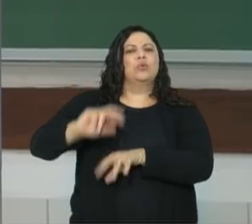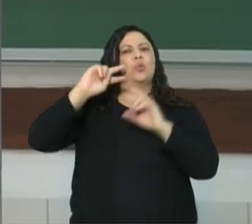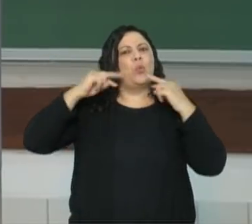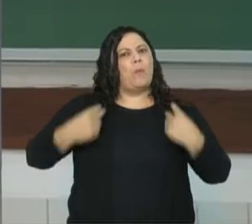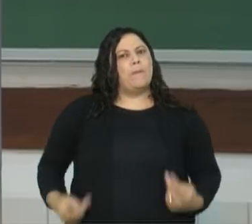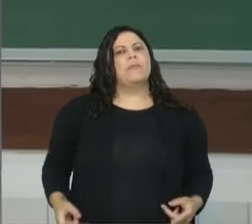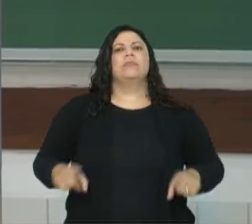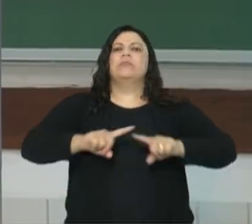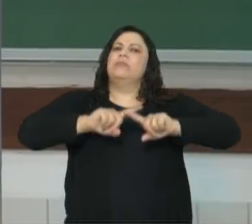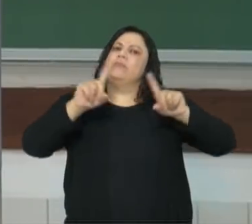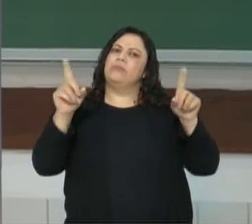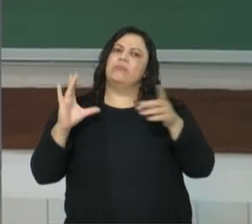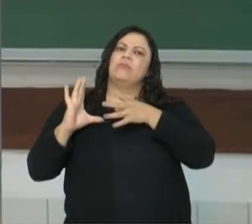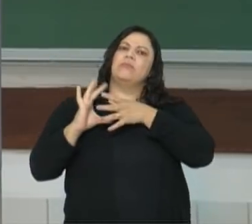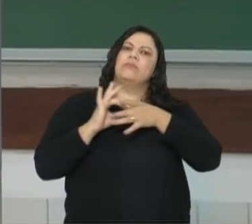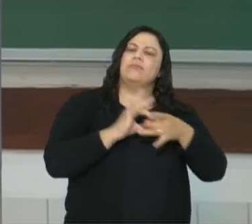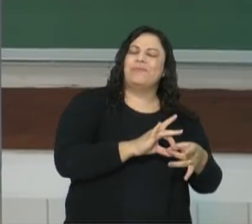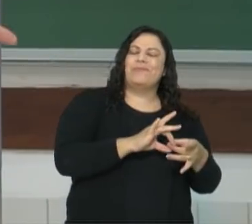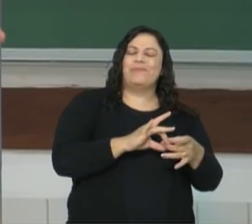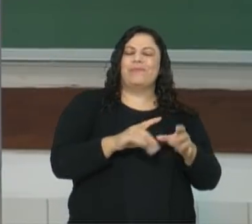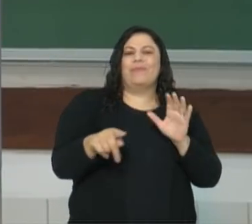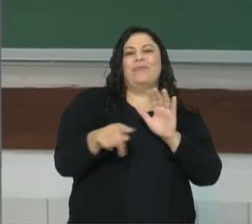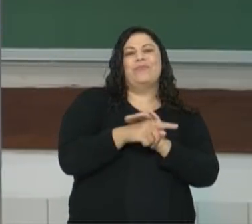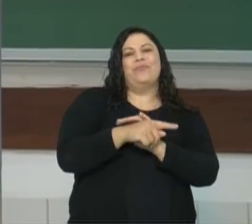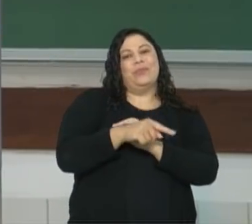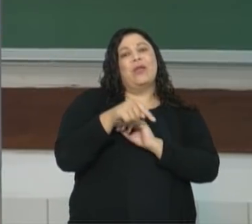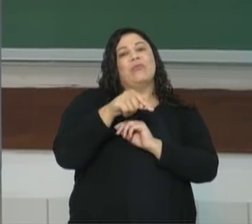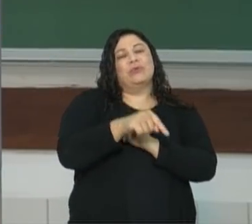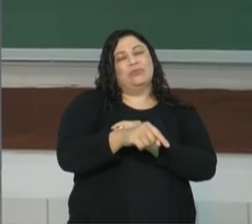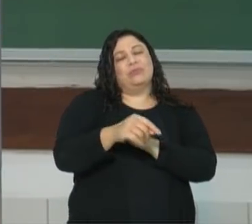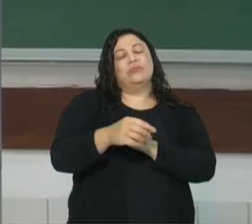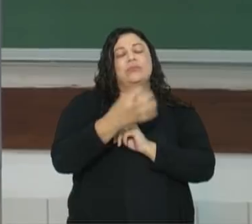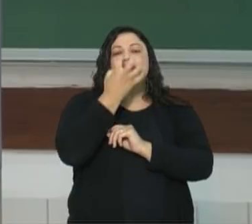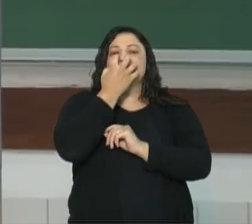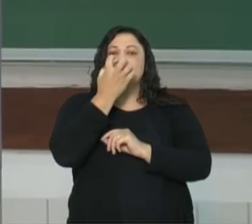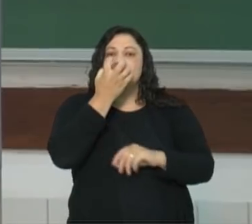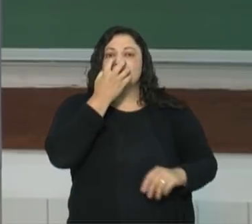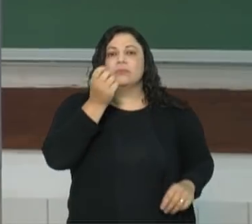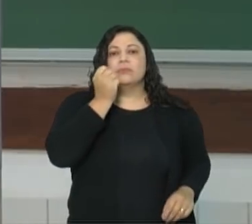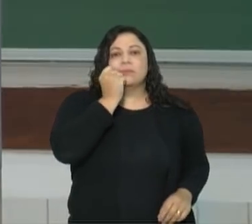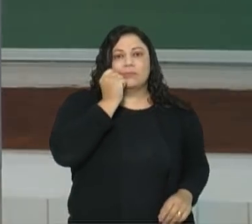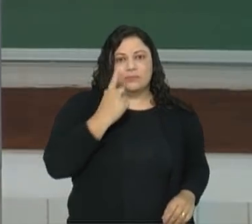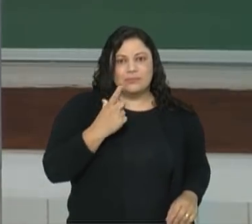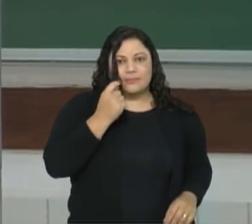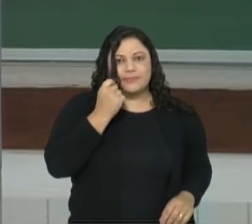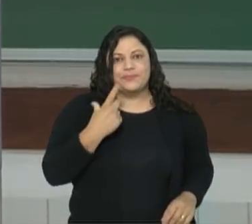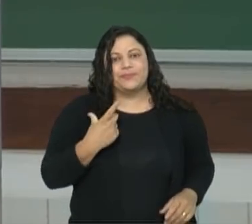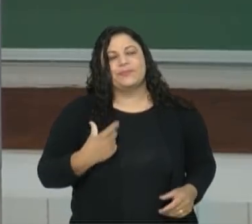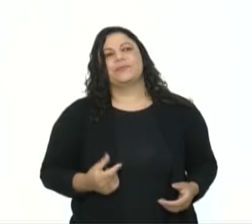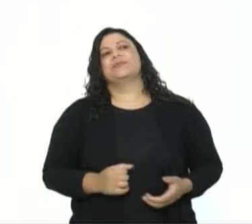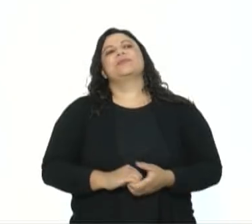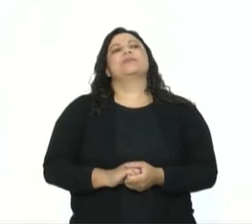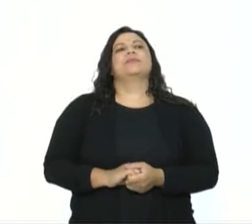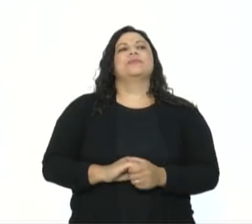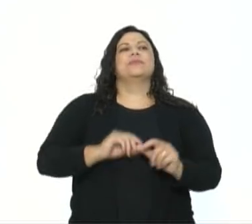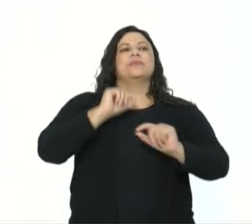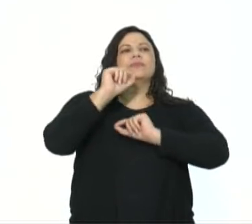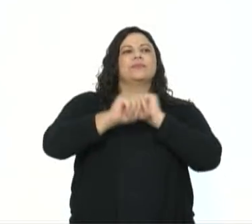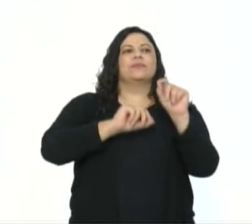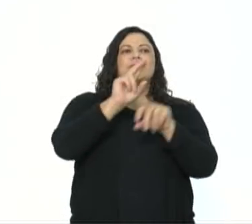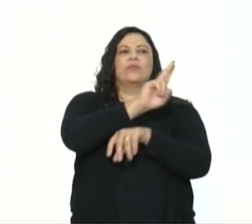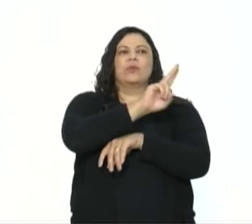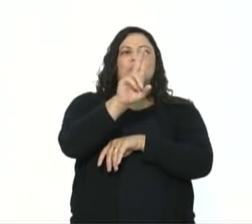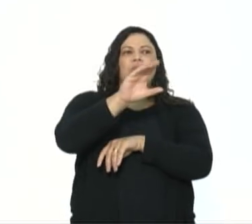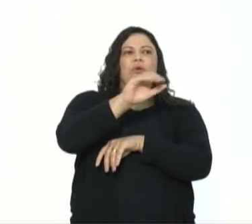problemas gravíssimos nos animais de companhia, como cães e gatos. Acompanha aqui, ó. Causador. O nome científico dele